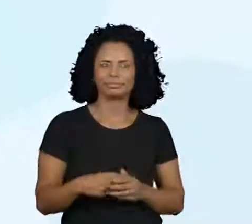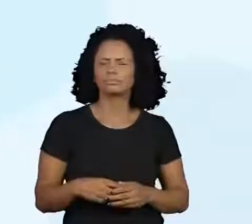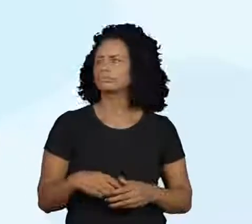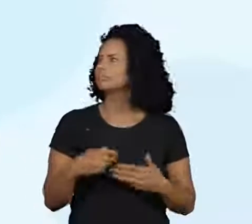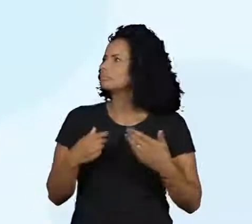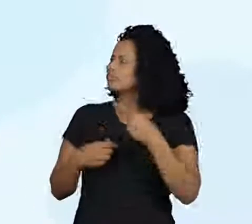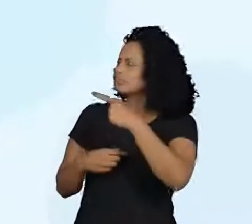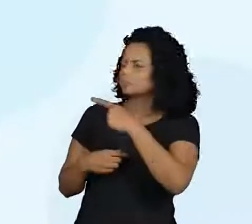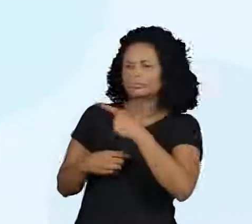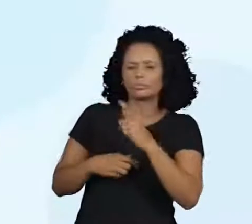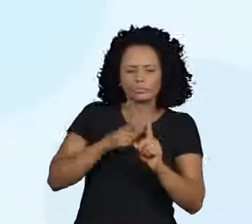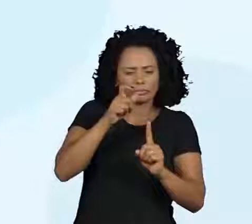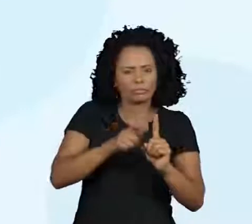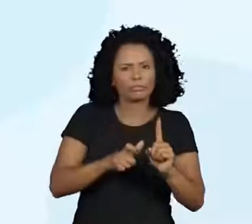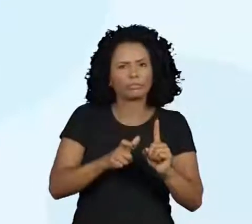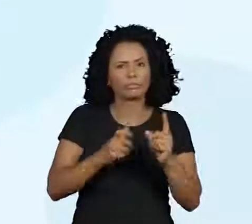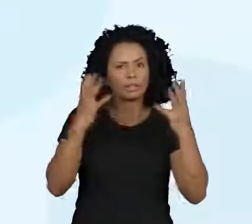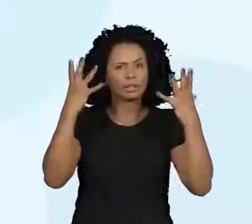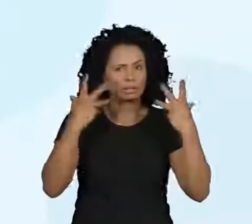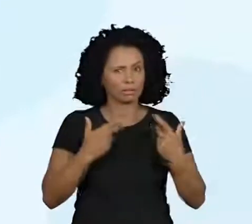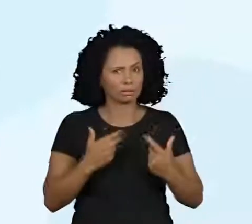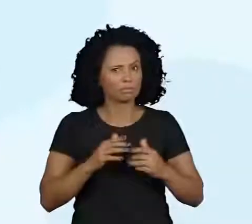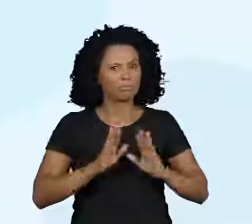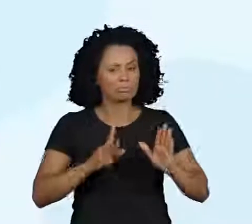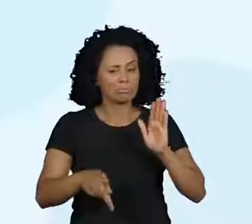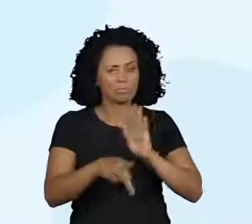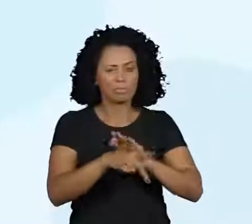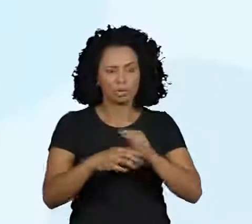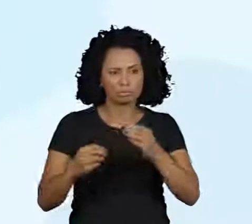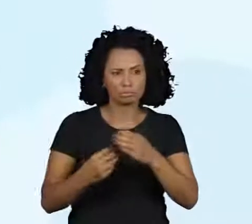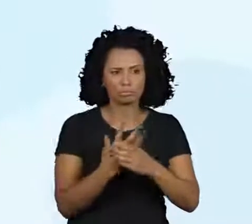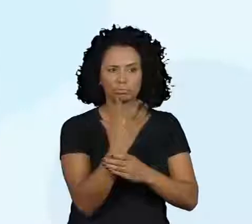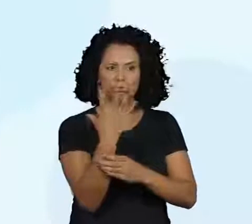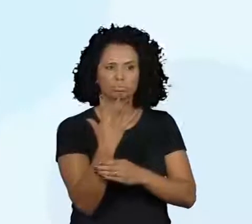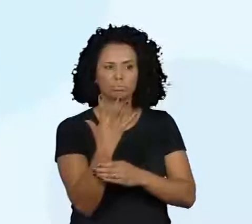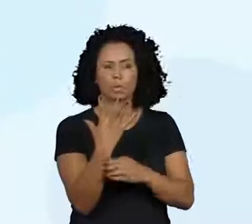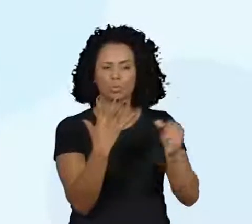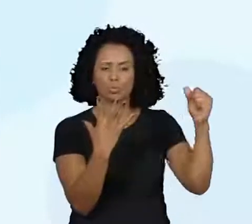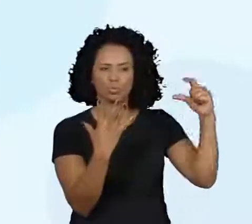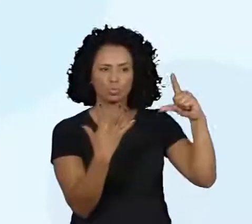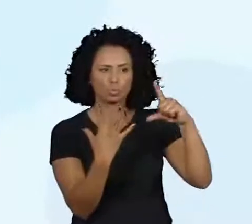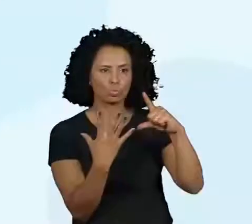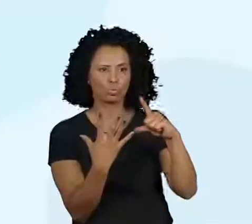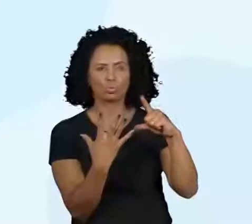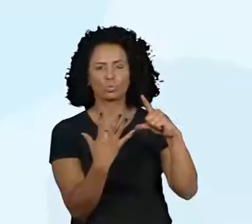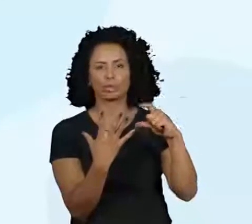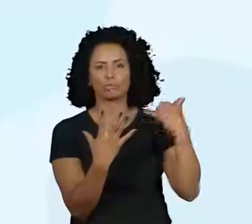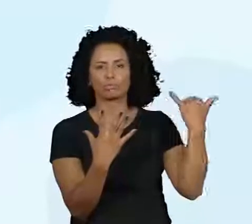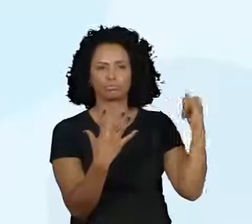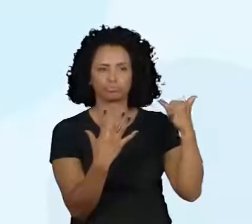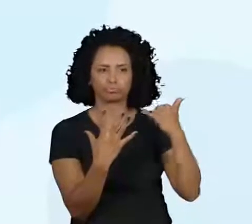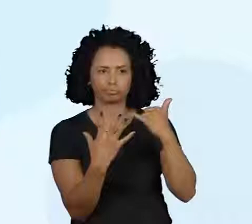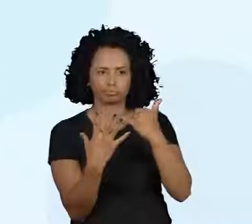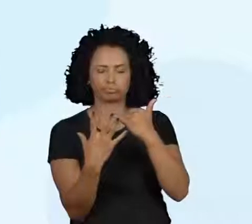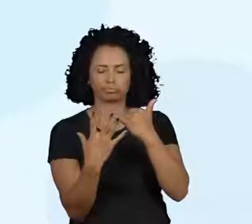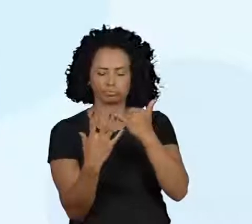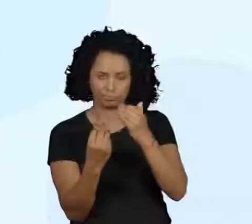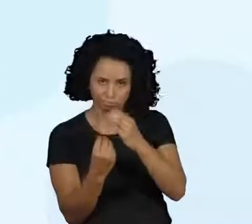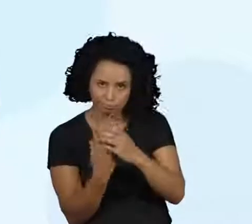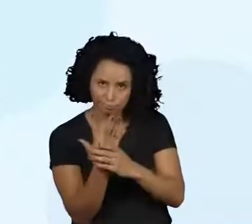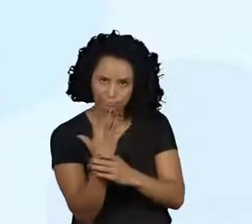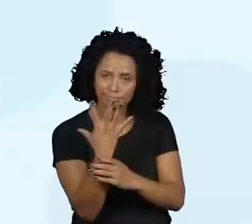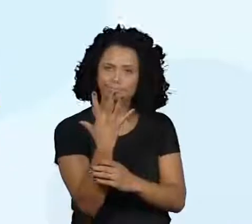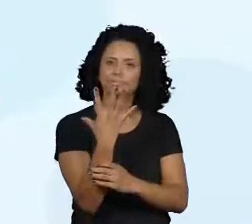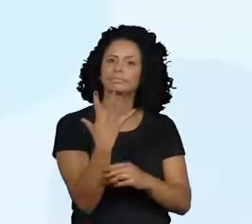Produtores são organismos que utilizam energia solar ou química para sintetizar amido, ou